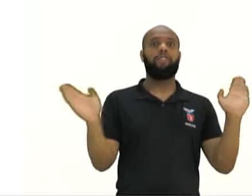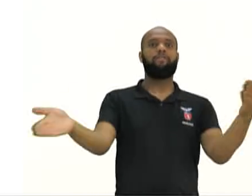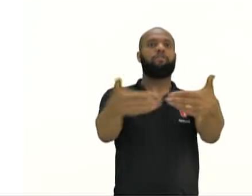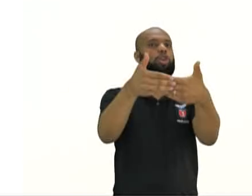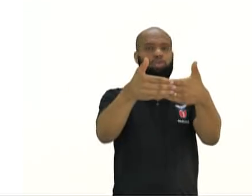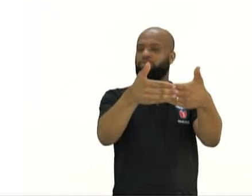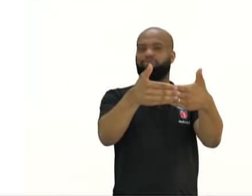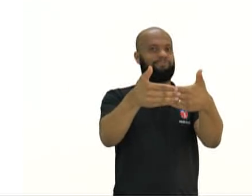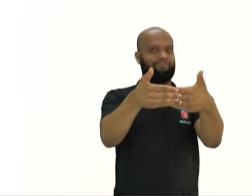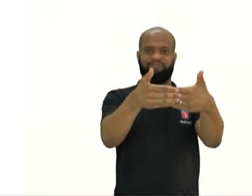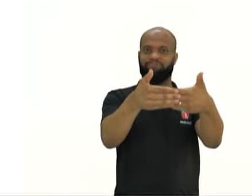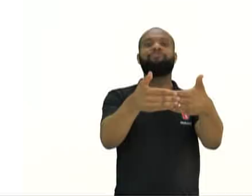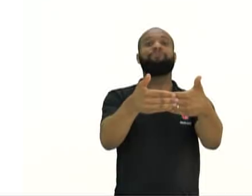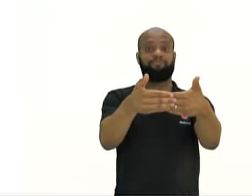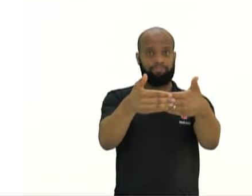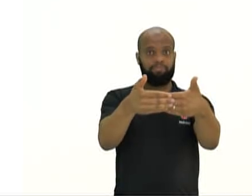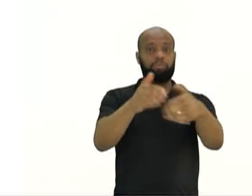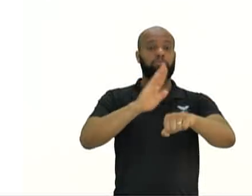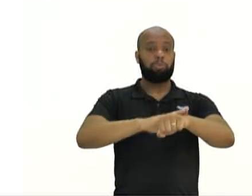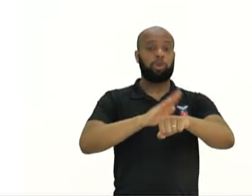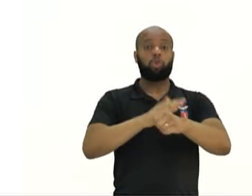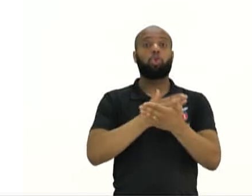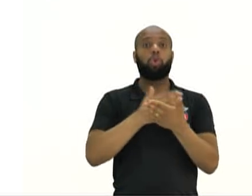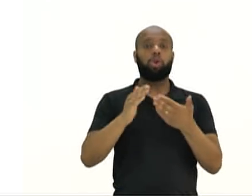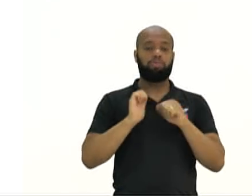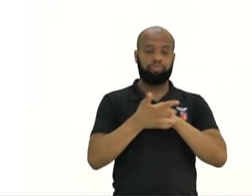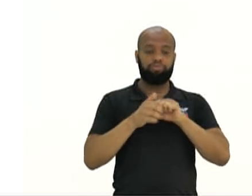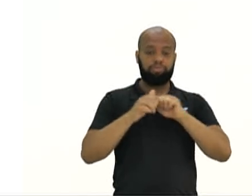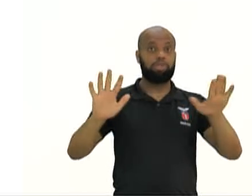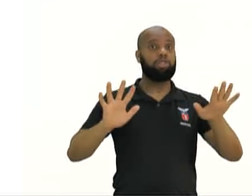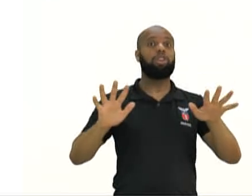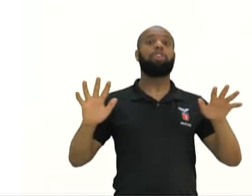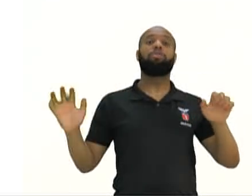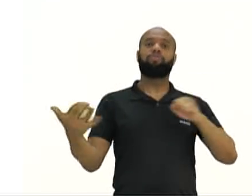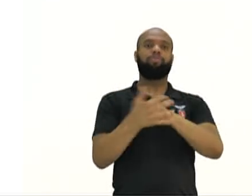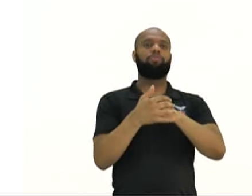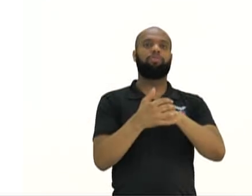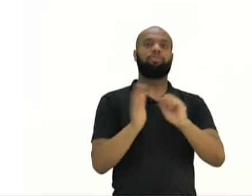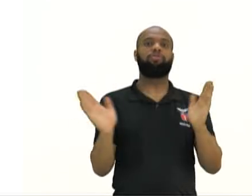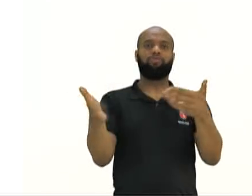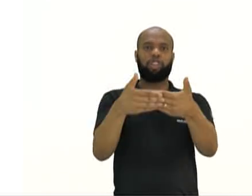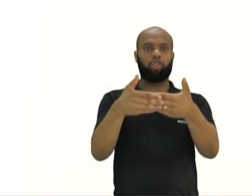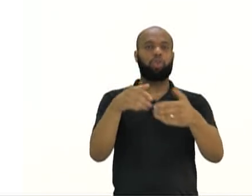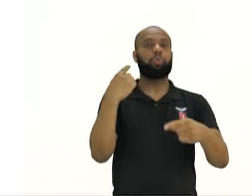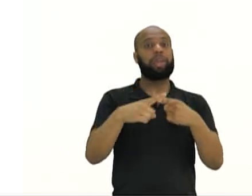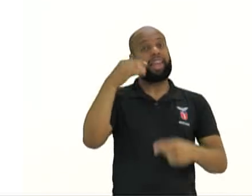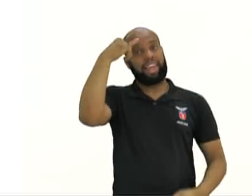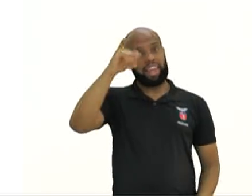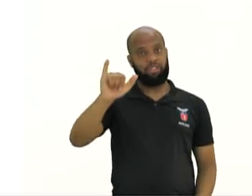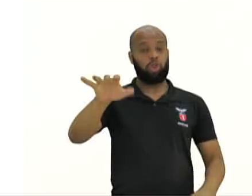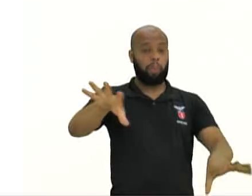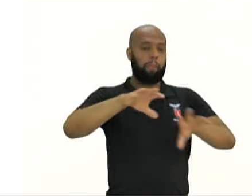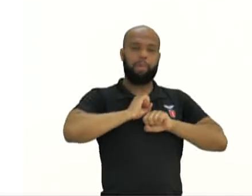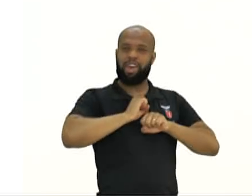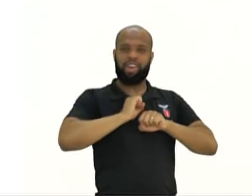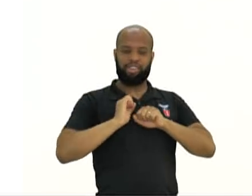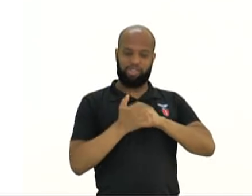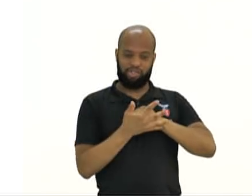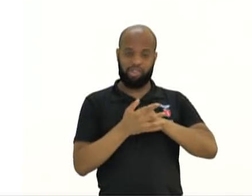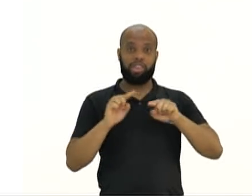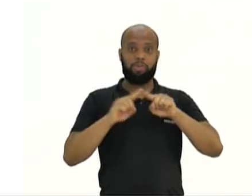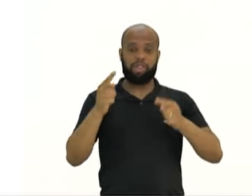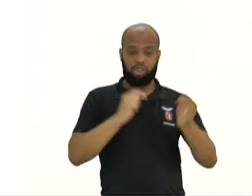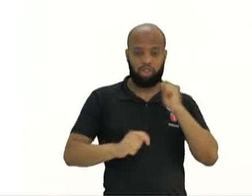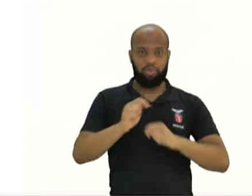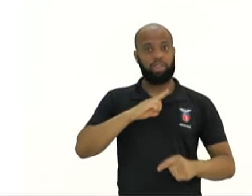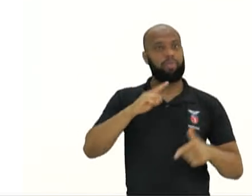as suas fronteiras, né, as nações do Pacífico Sul evitaram a pandemia do coronavírus, mas as economias entraram em colapso.